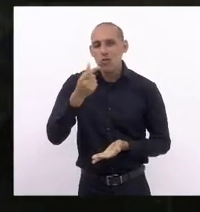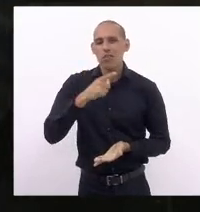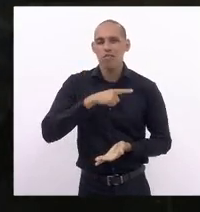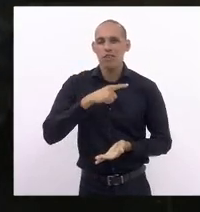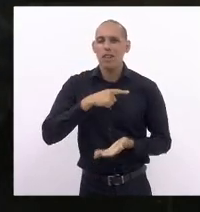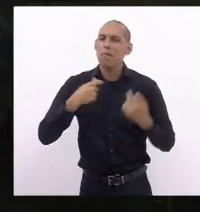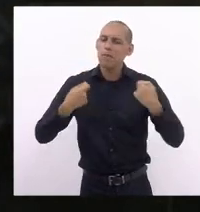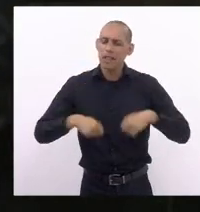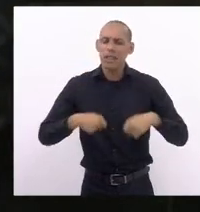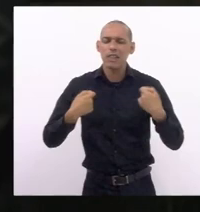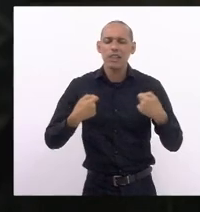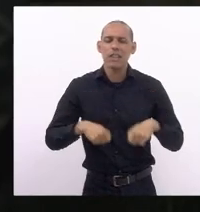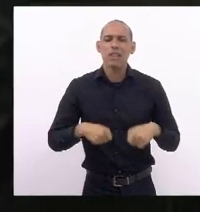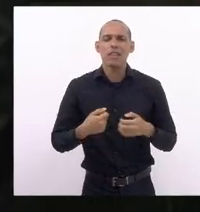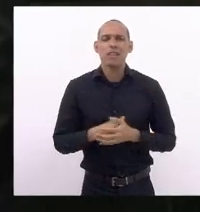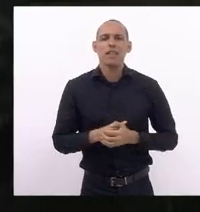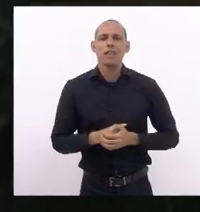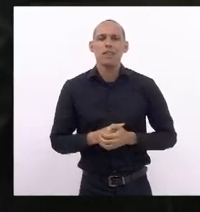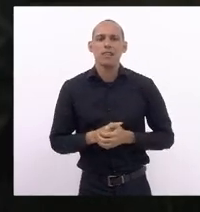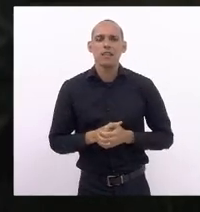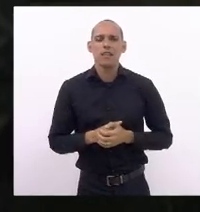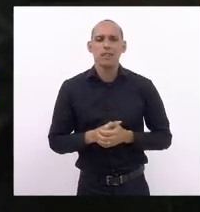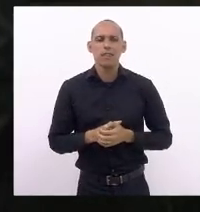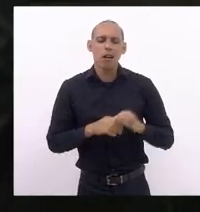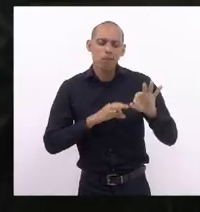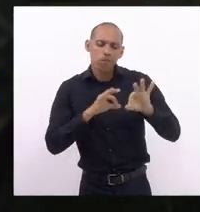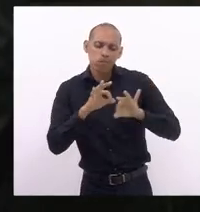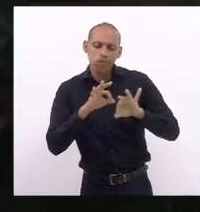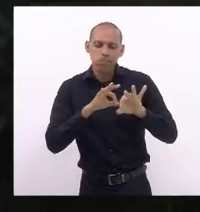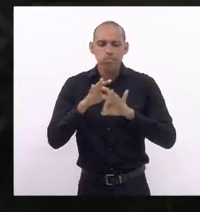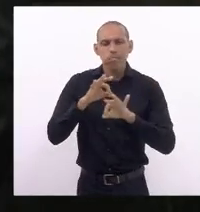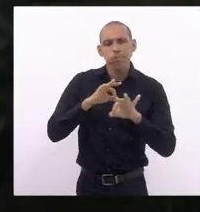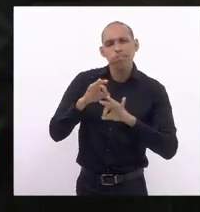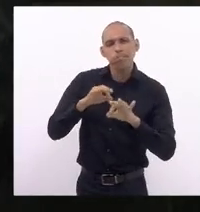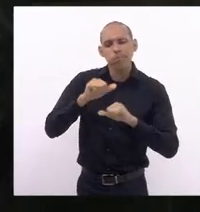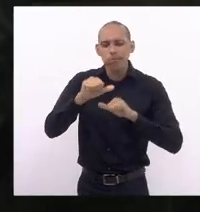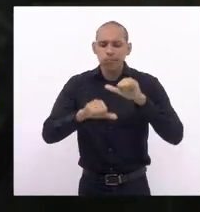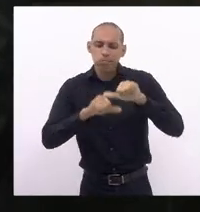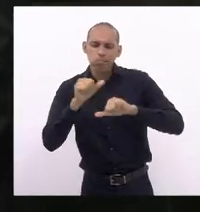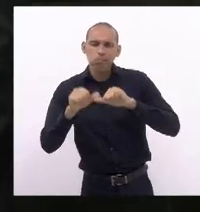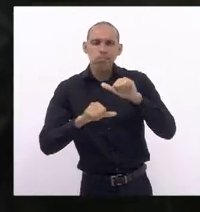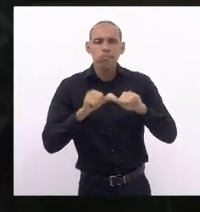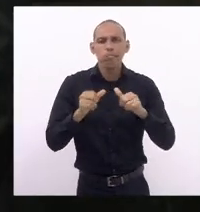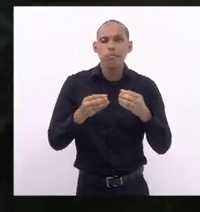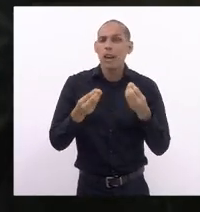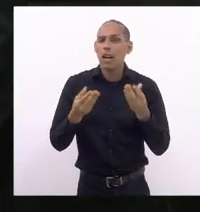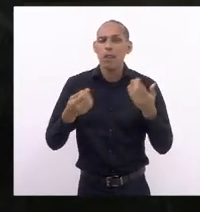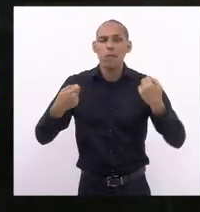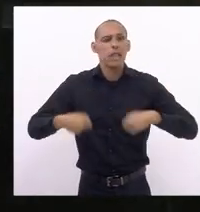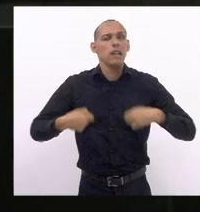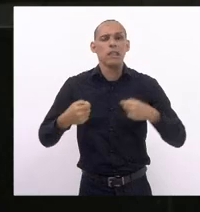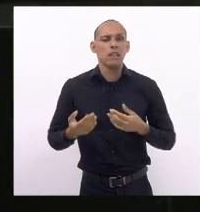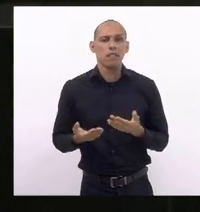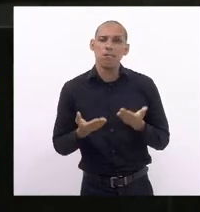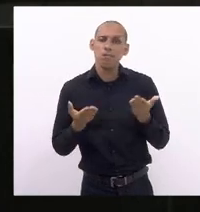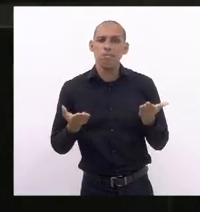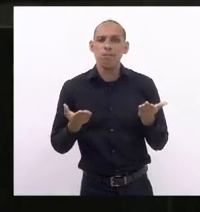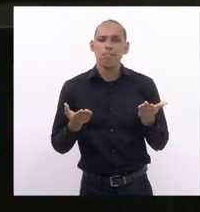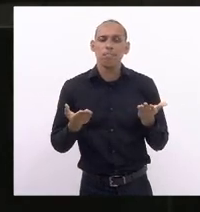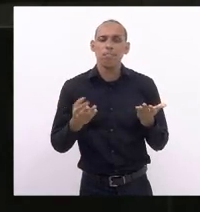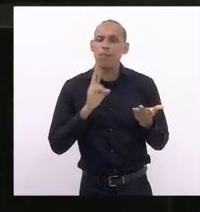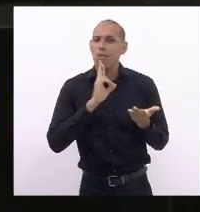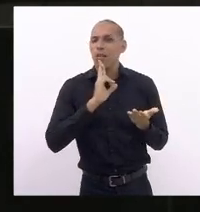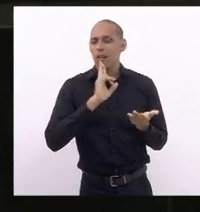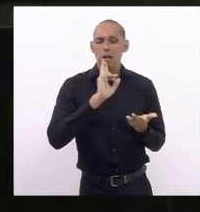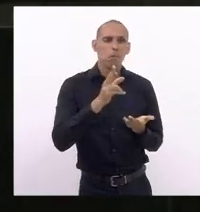ver, seriamente redesenhados, redirecionados, redefinidos, em função da necessidade de darmos